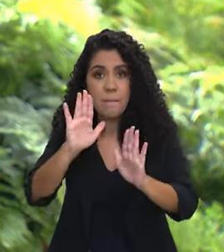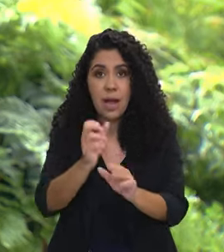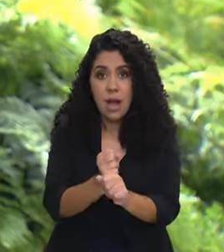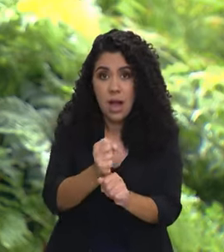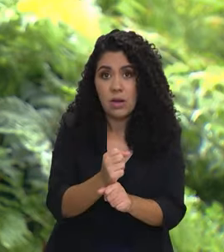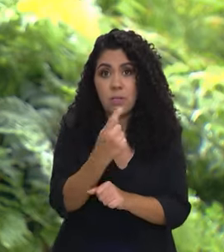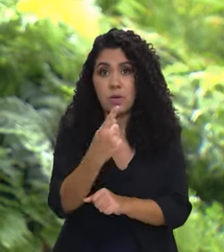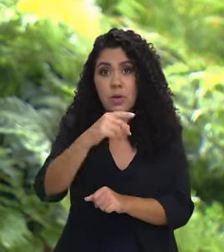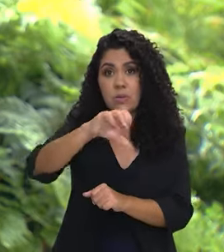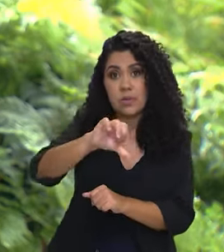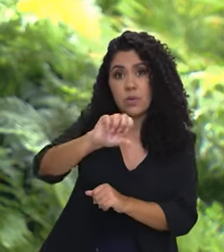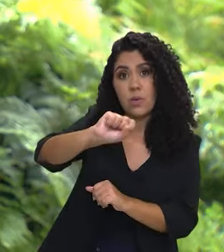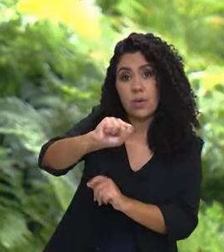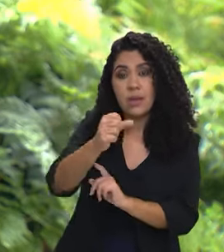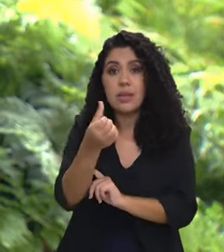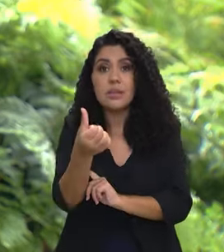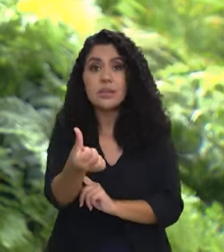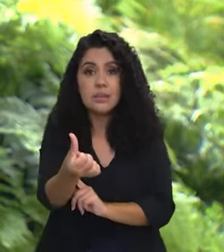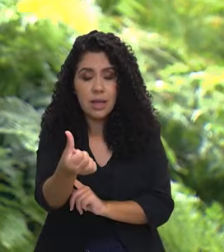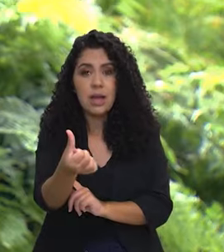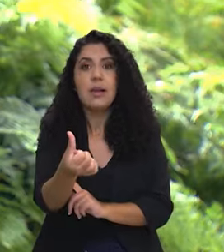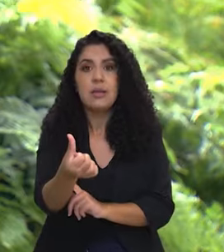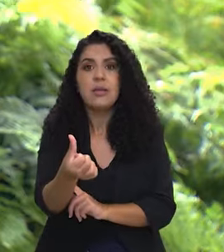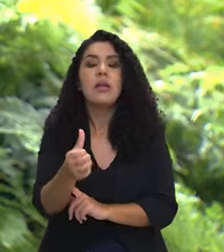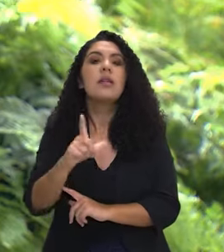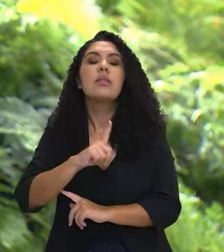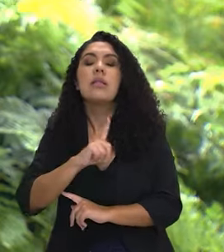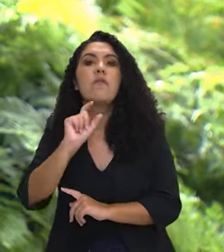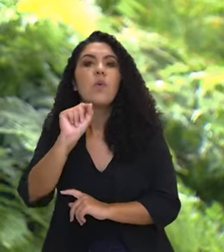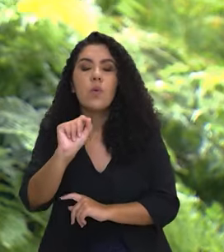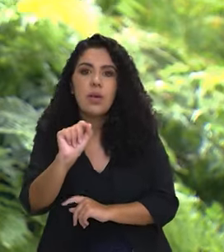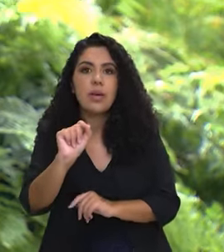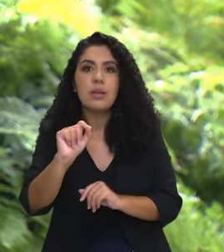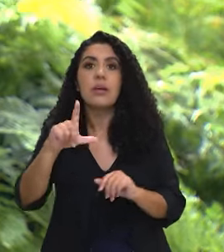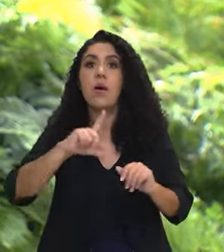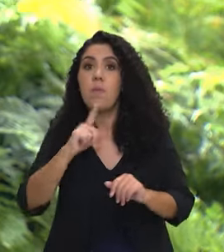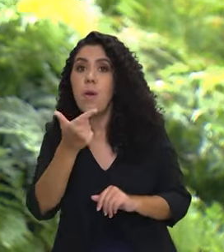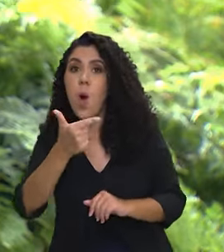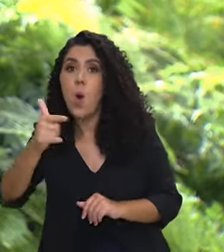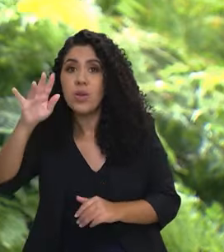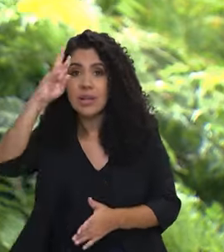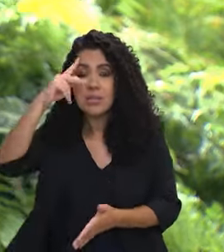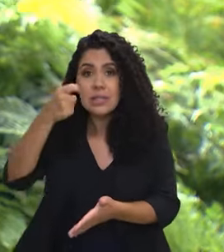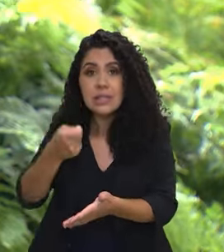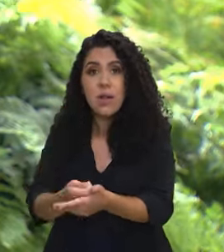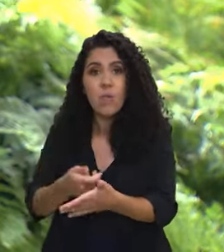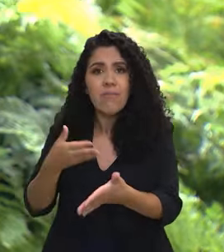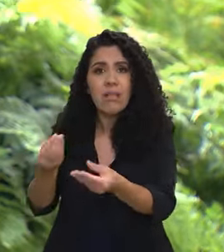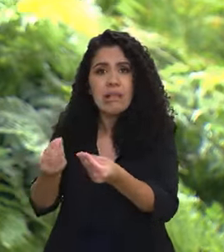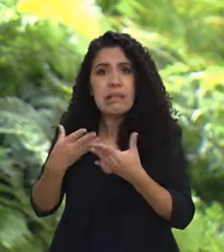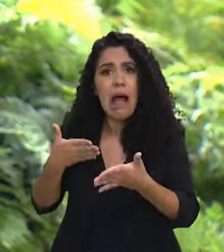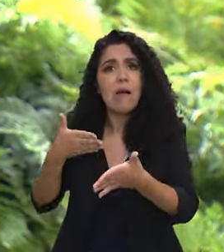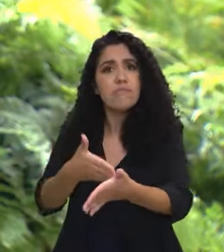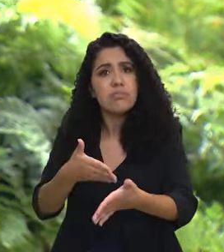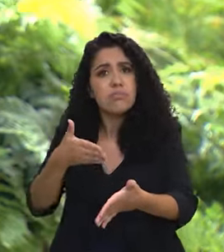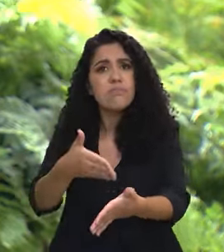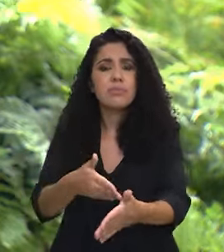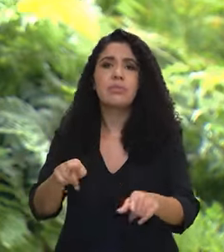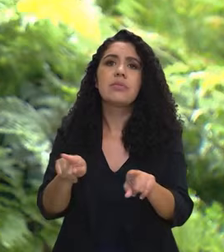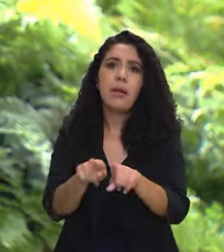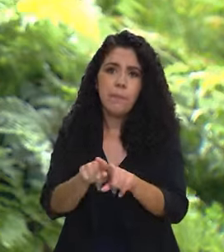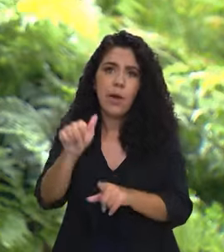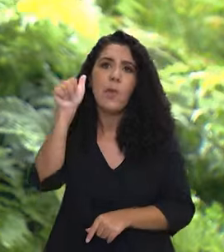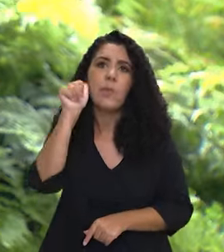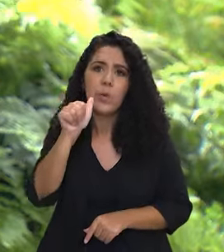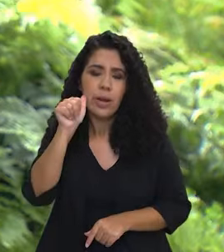Em 1986, já não existe o Instituto da Agregação. Mas existe uma outra medida restritiva, que acaba também